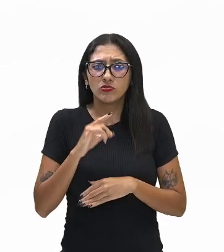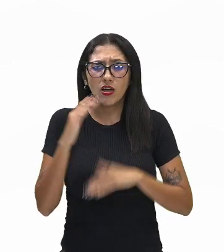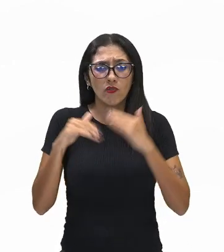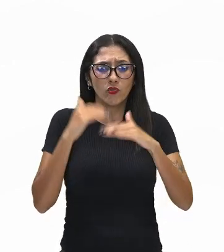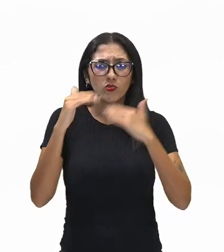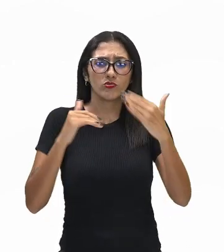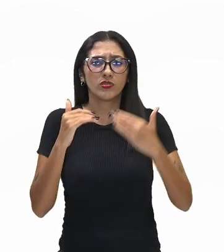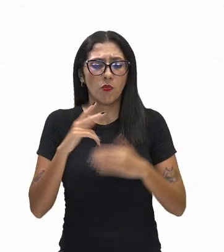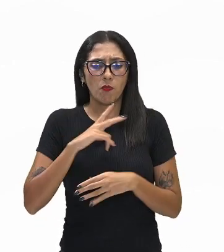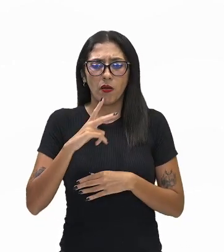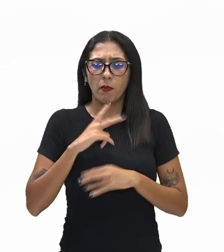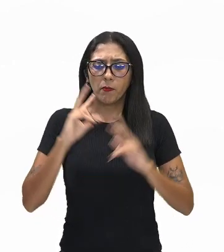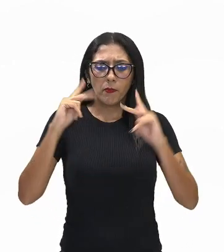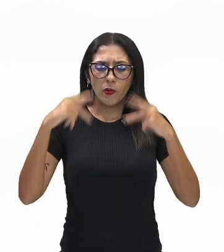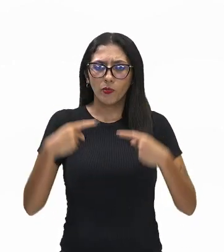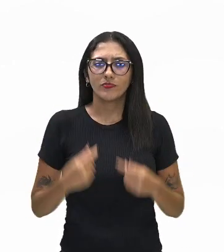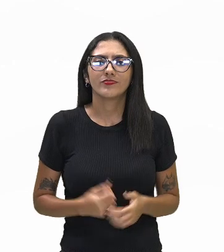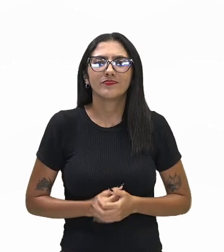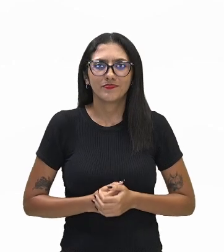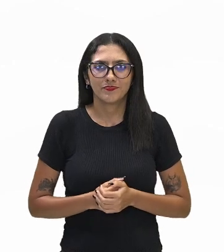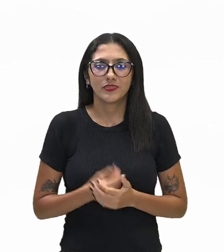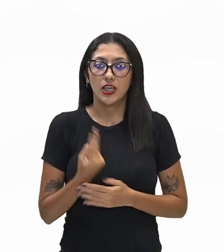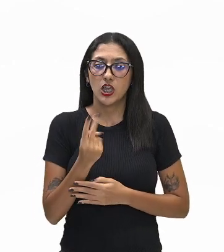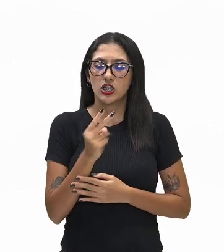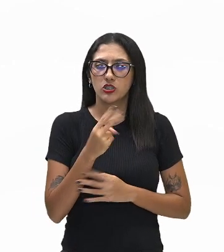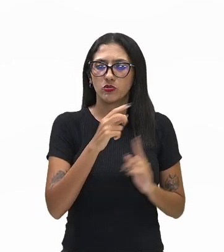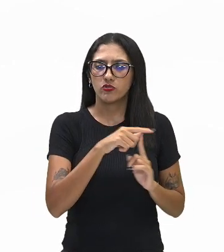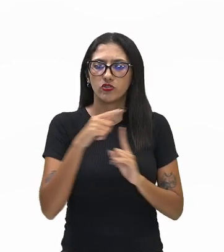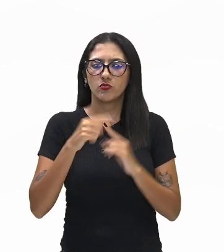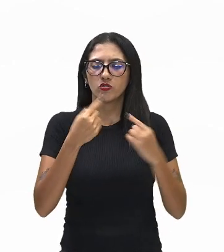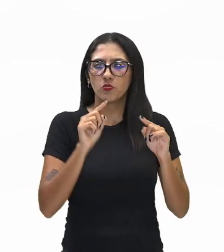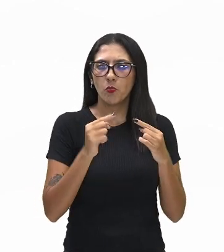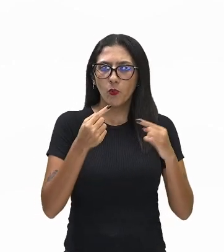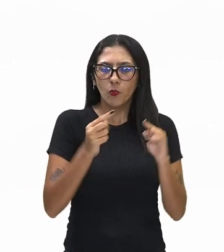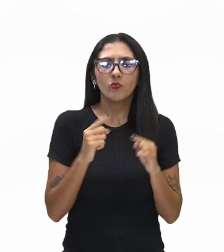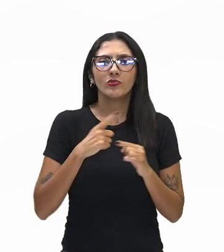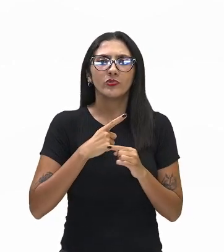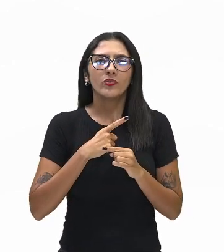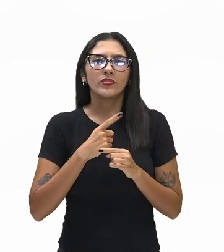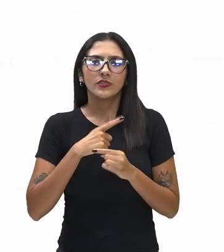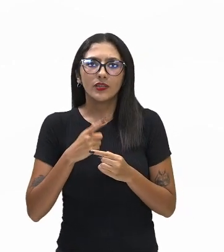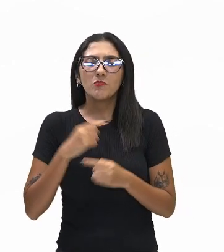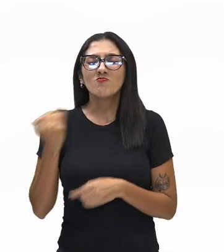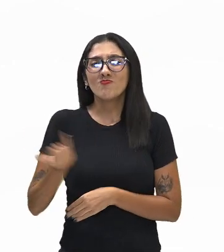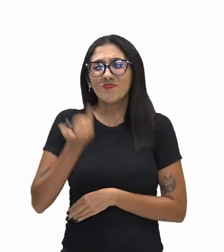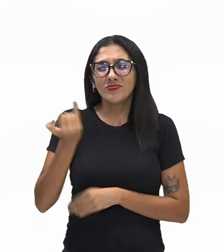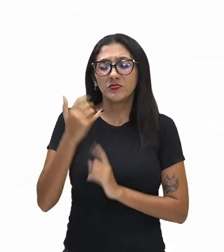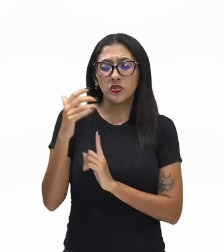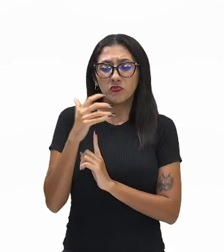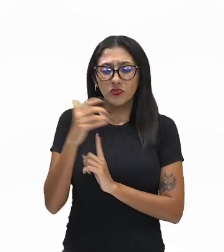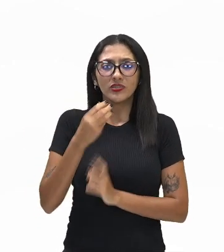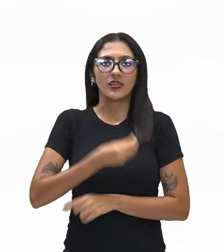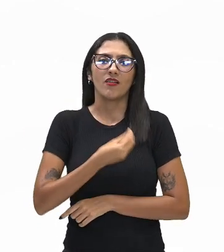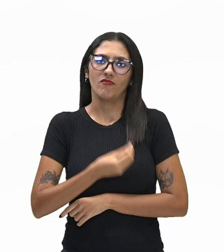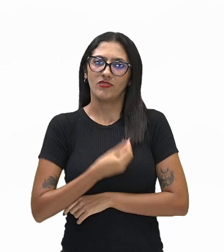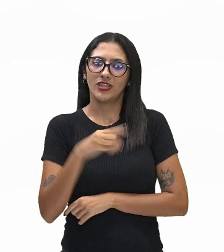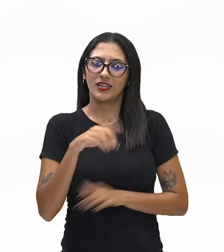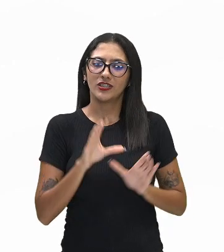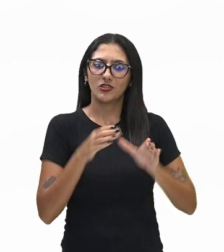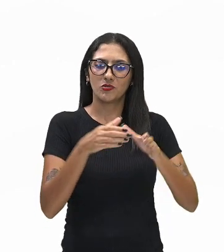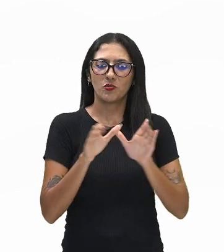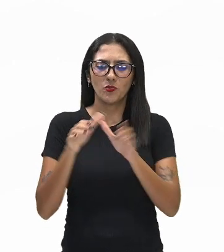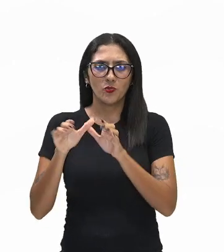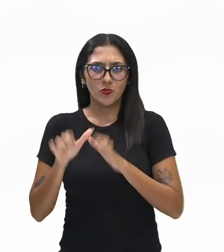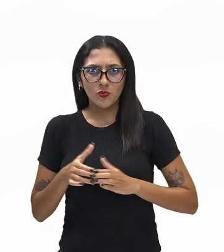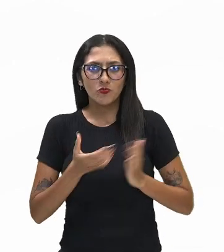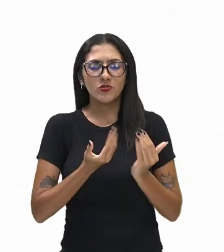O estilo rap e funk assume uma centralidade na vida desses jovens, por intermédio das